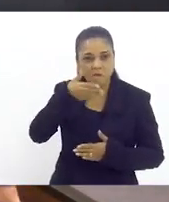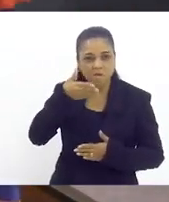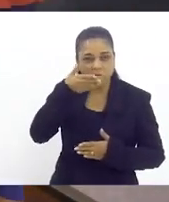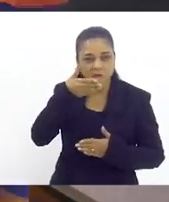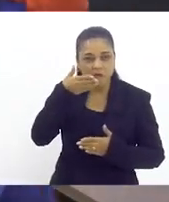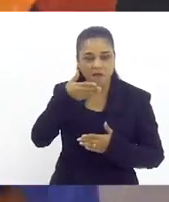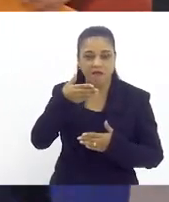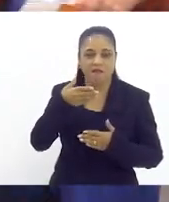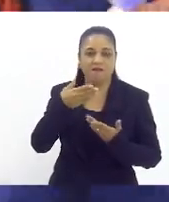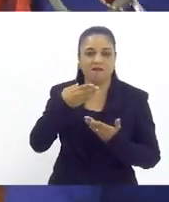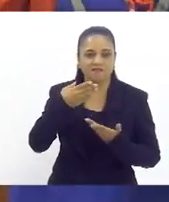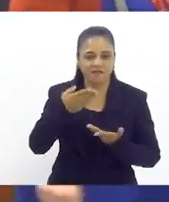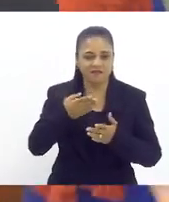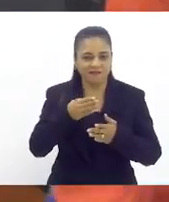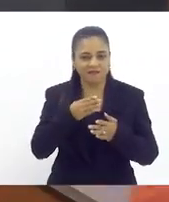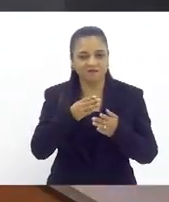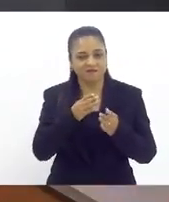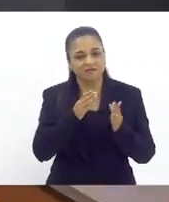restauração